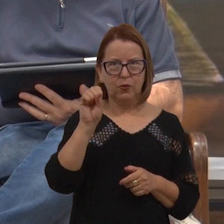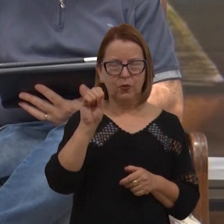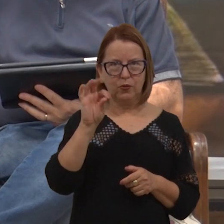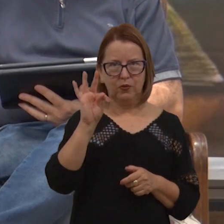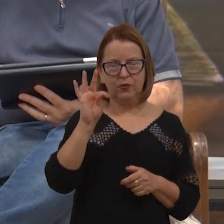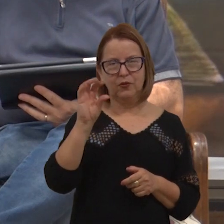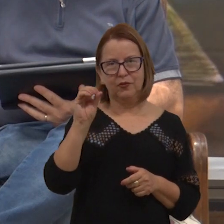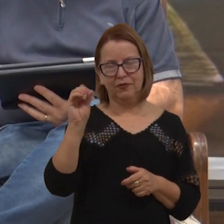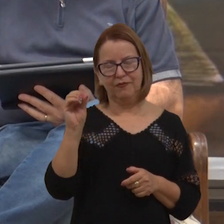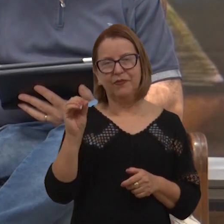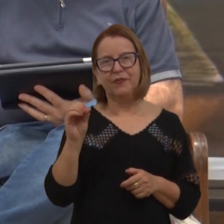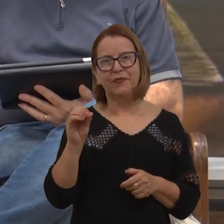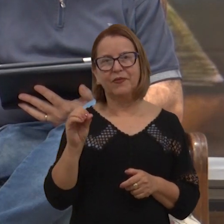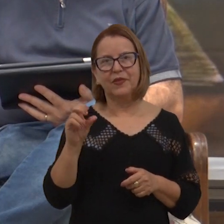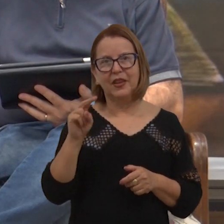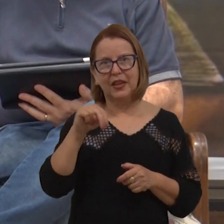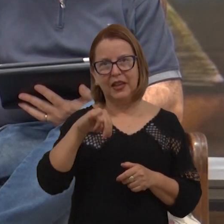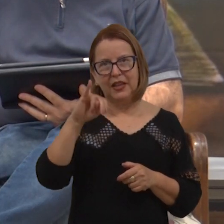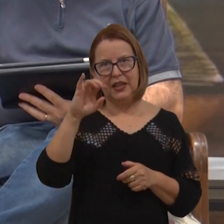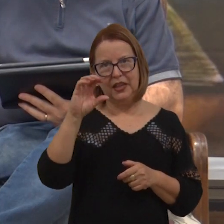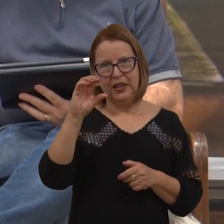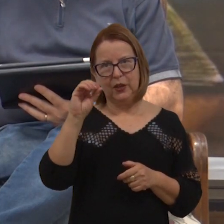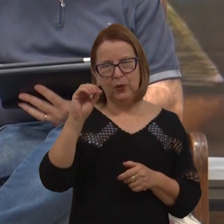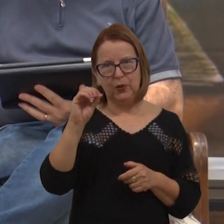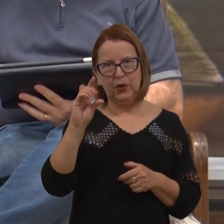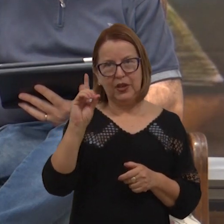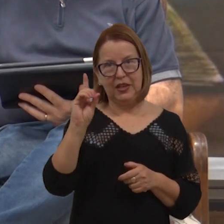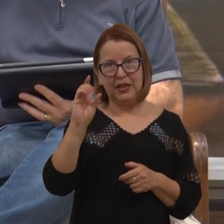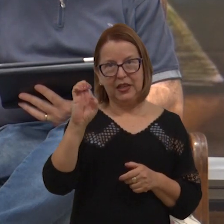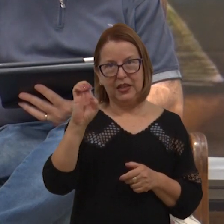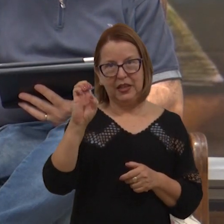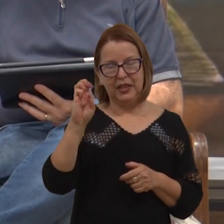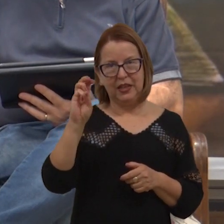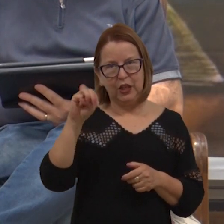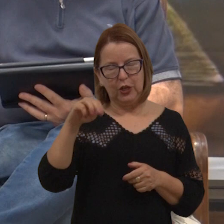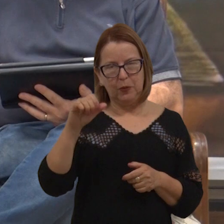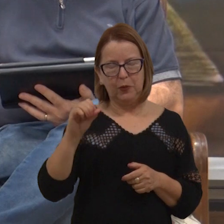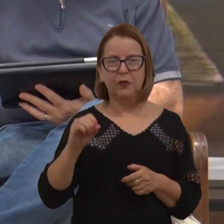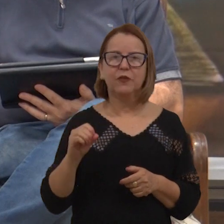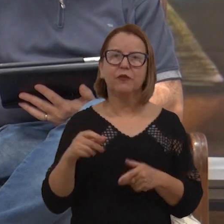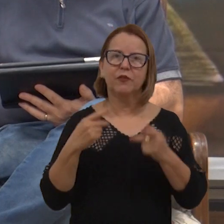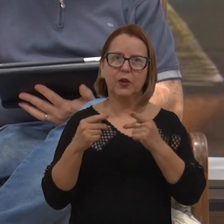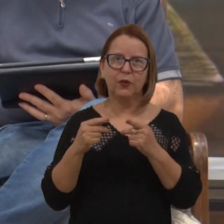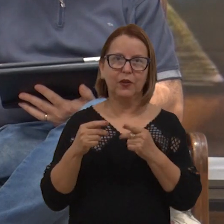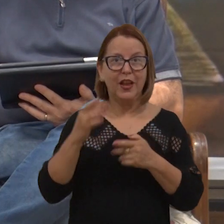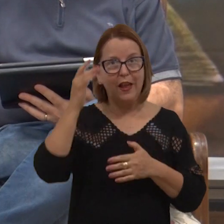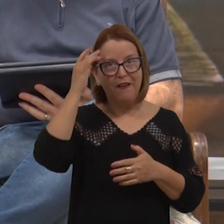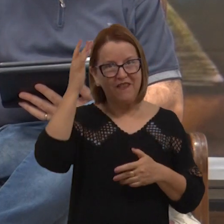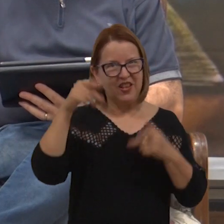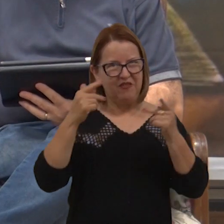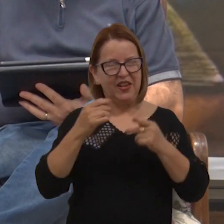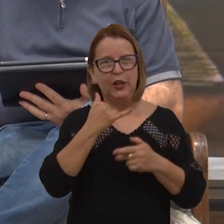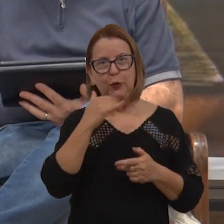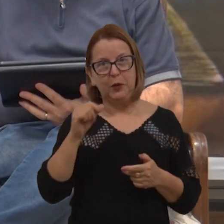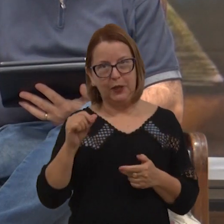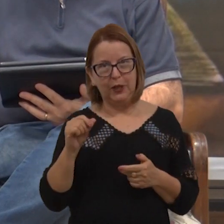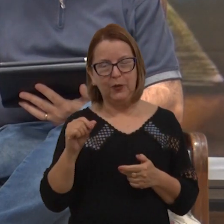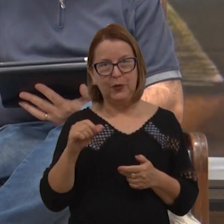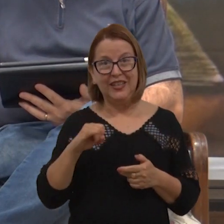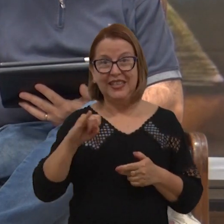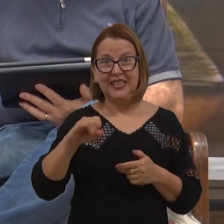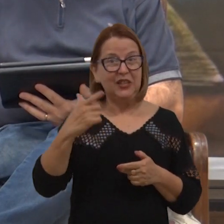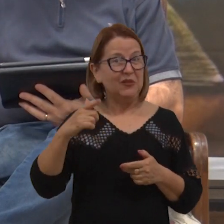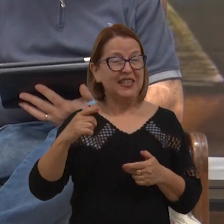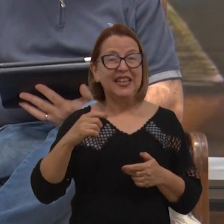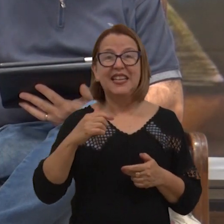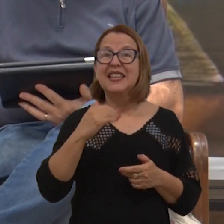fácil você falar sobre perdão, quando você não tem ninguém para perdoar. Quando você tem uma pessoa